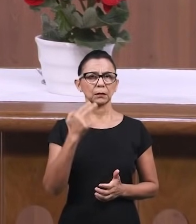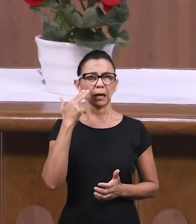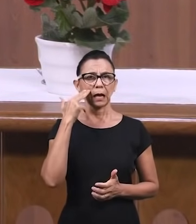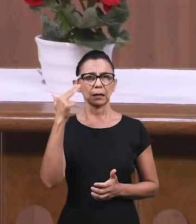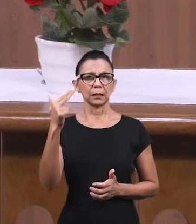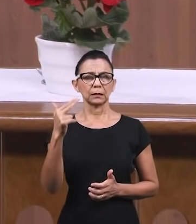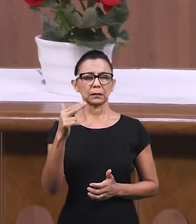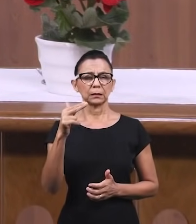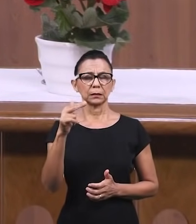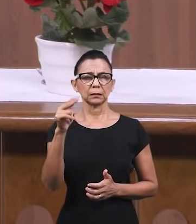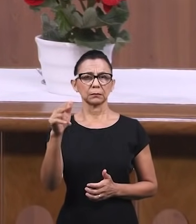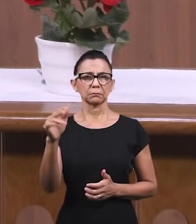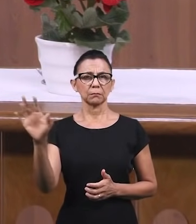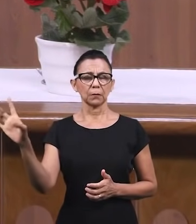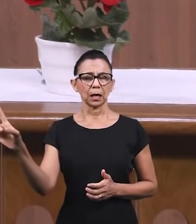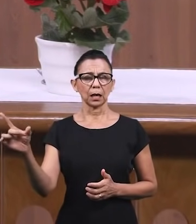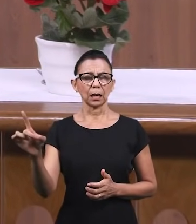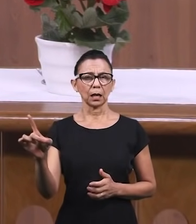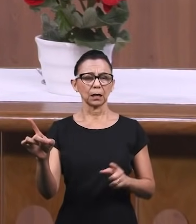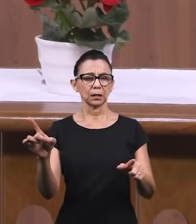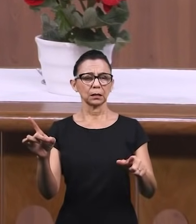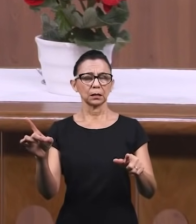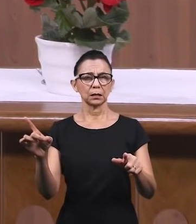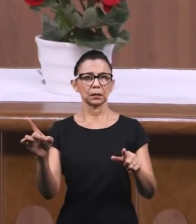sobre a vida de Saulo,